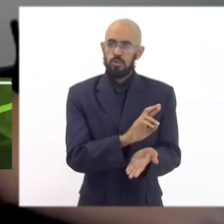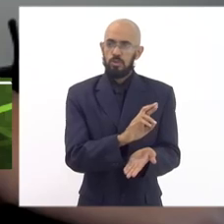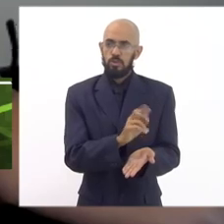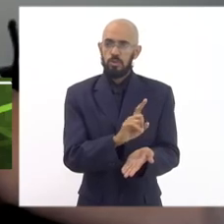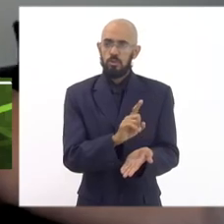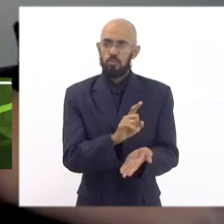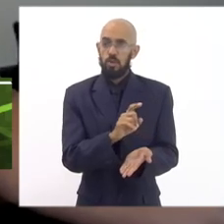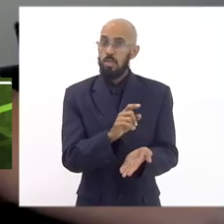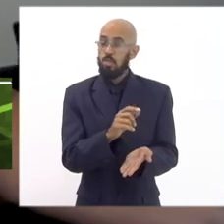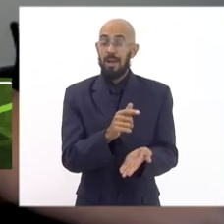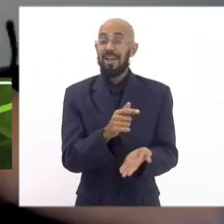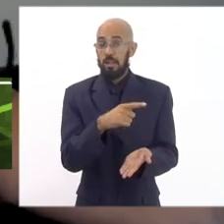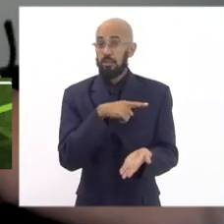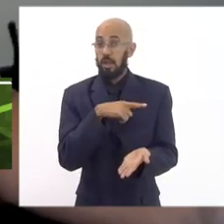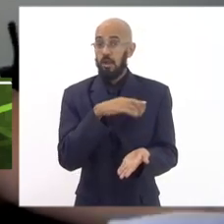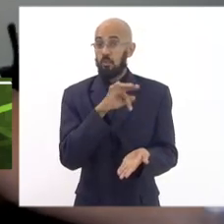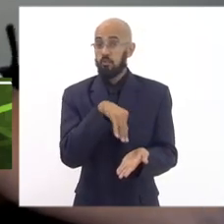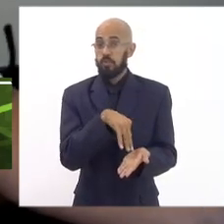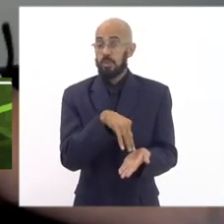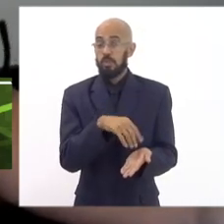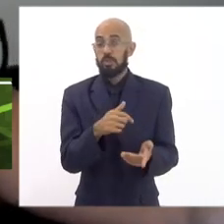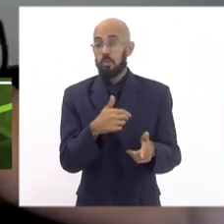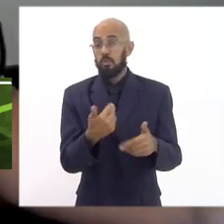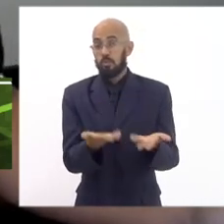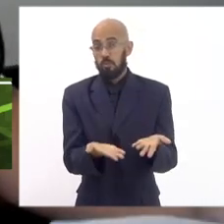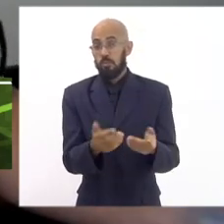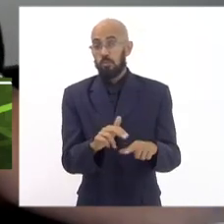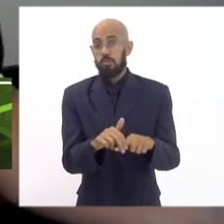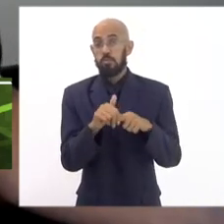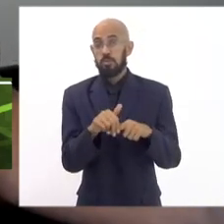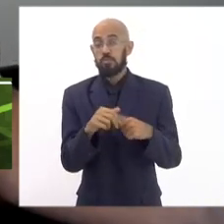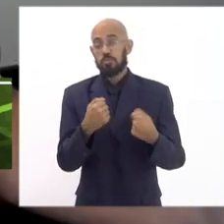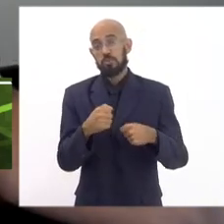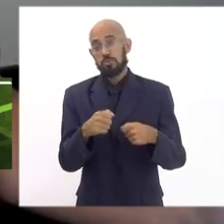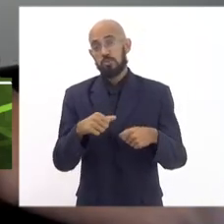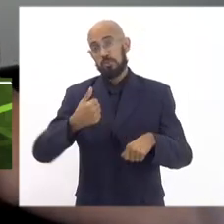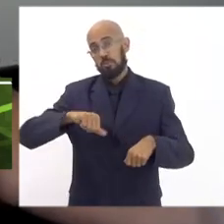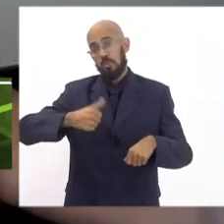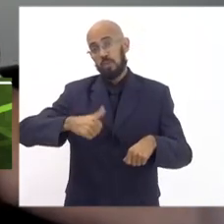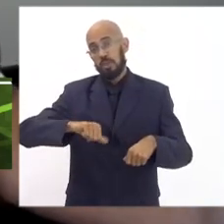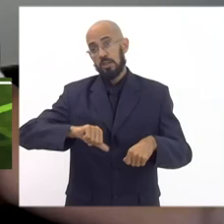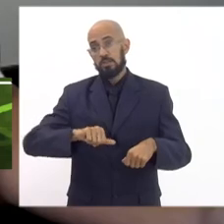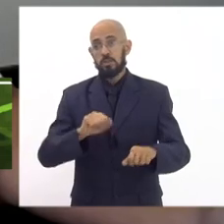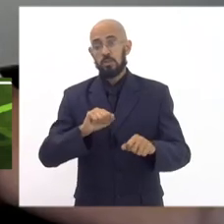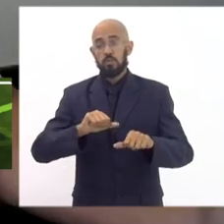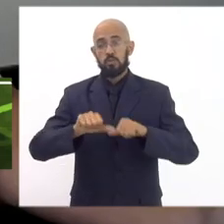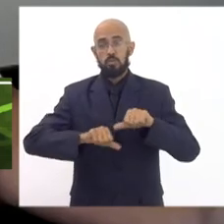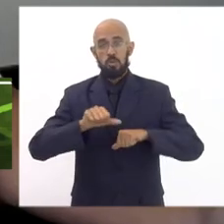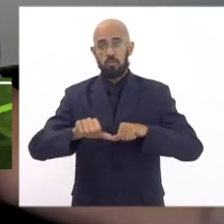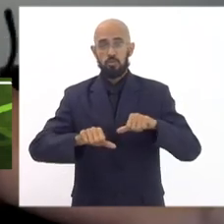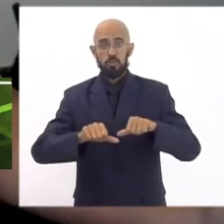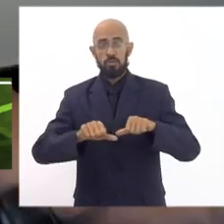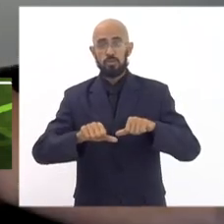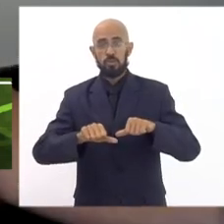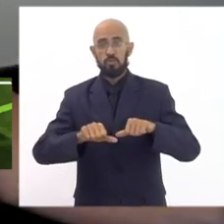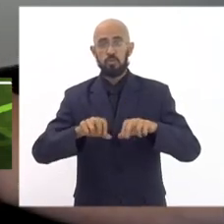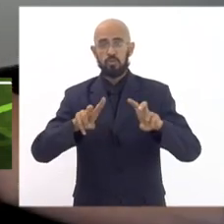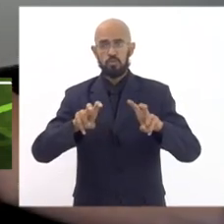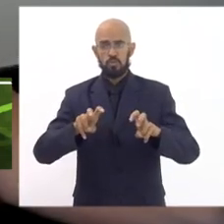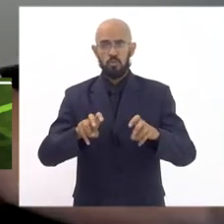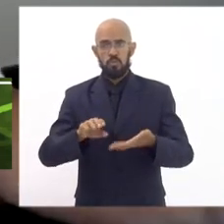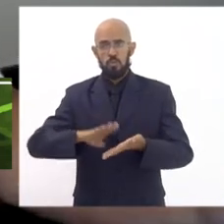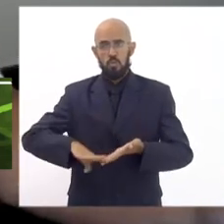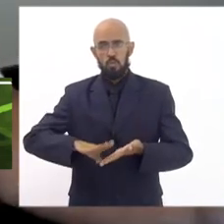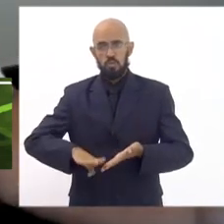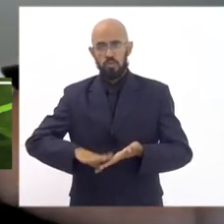inesgotáveis, é preciso, de fato, fazer um exame do que é preciso modificar em relação ao custeio do